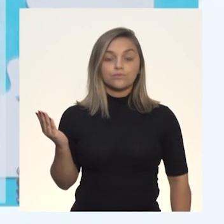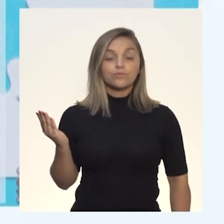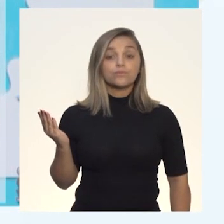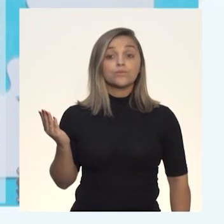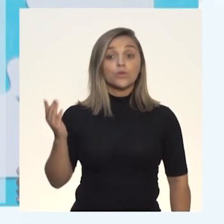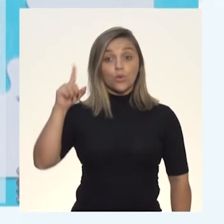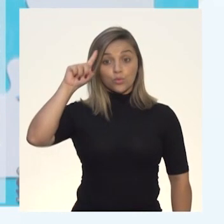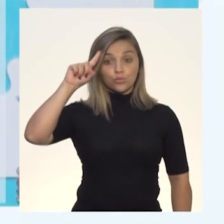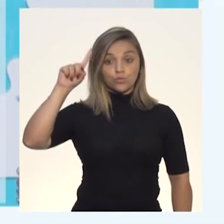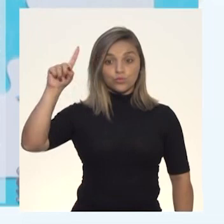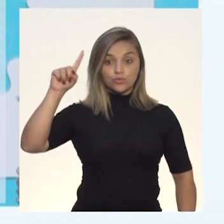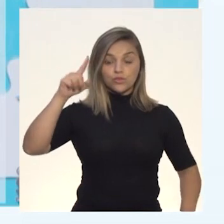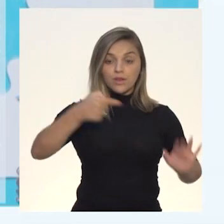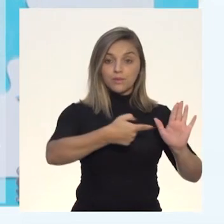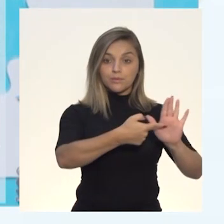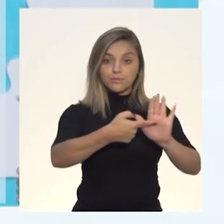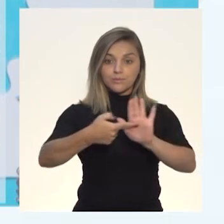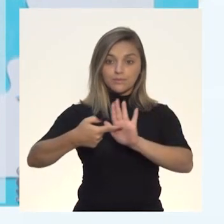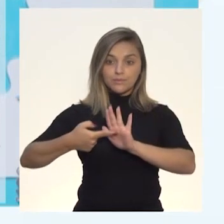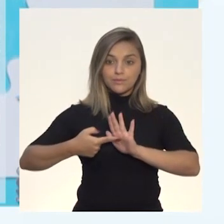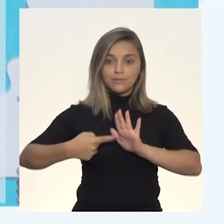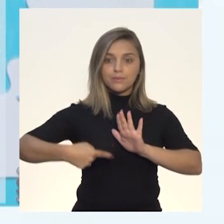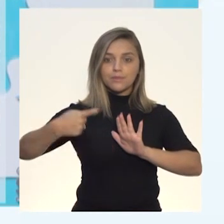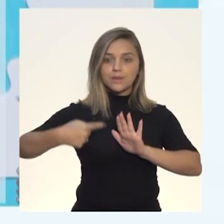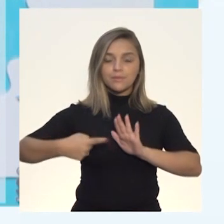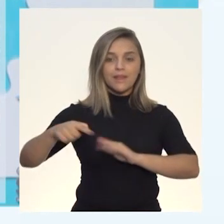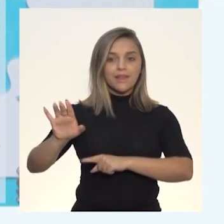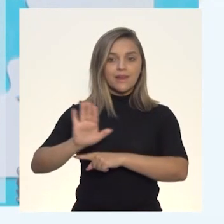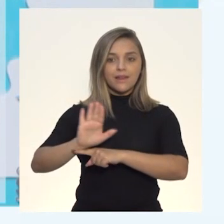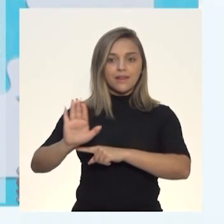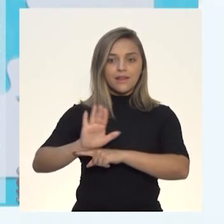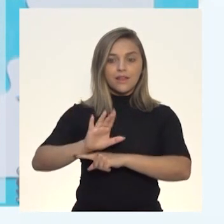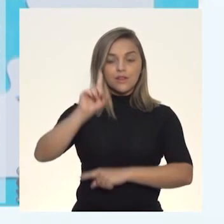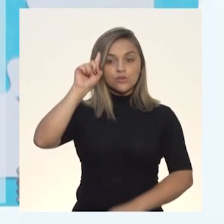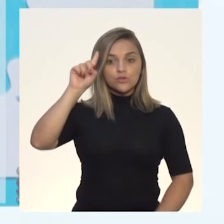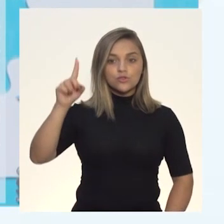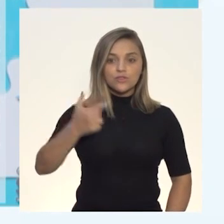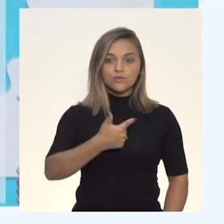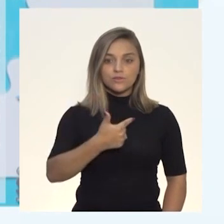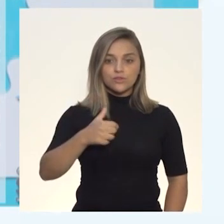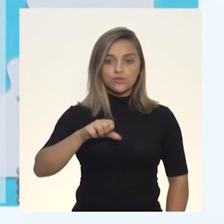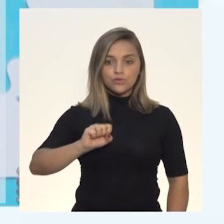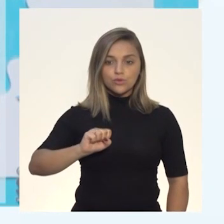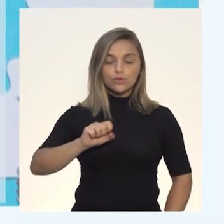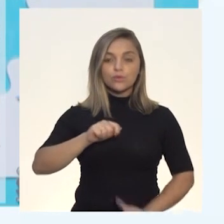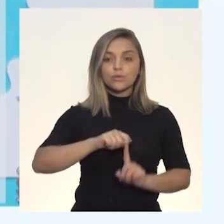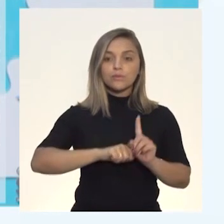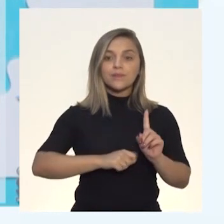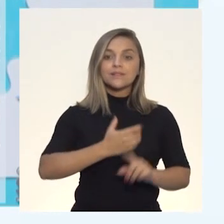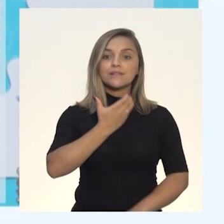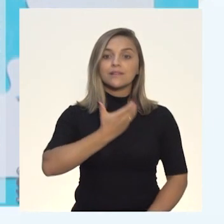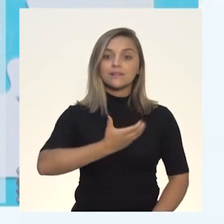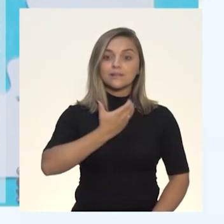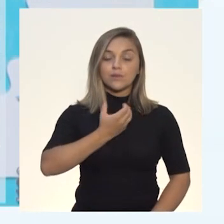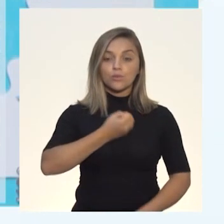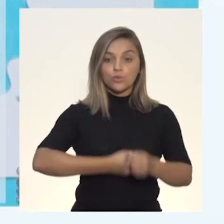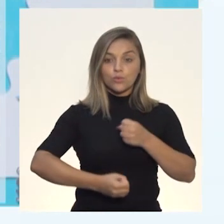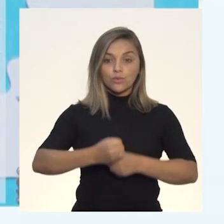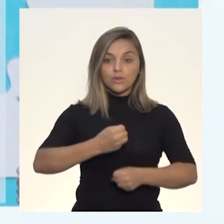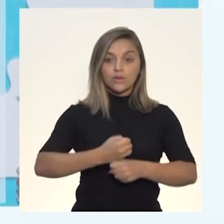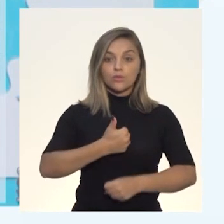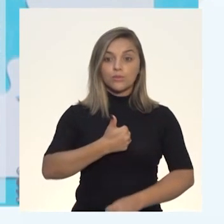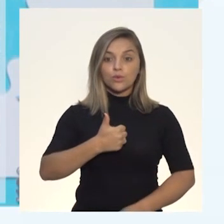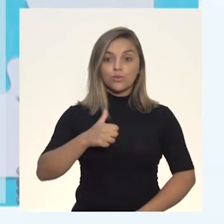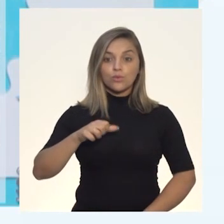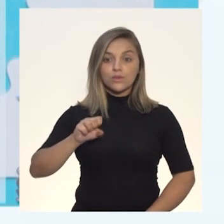exibição pública de cinema, 28 de dezembro de 1895, em